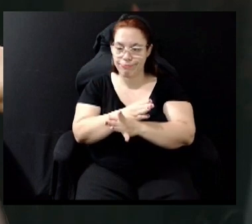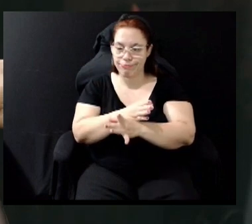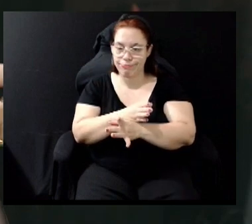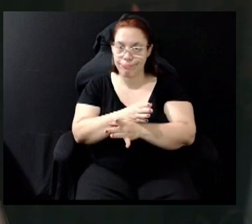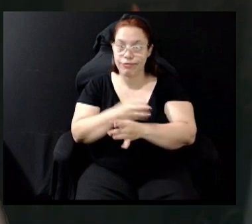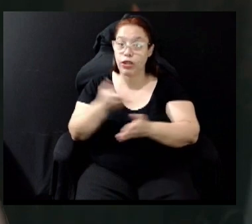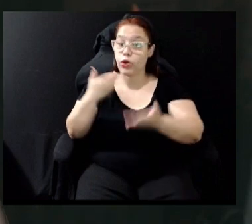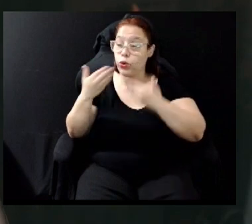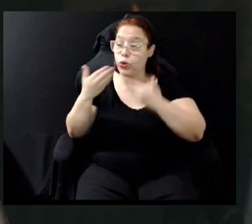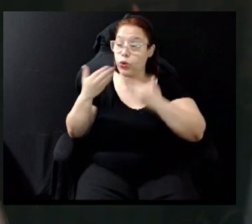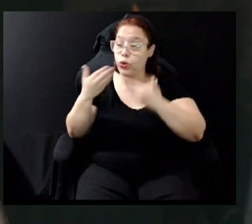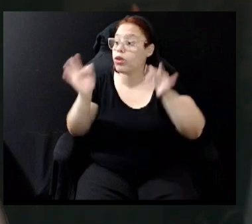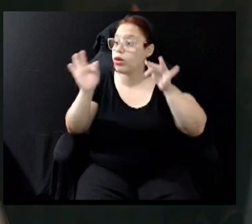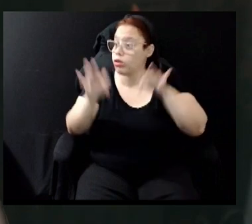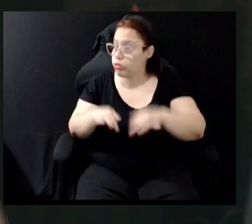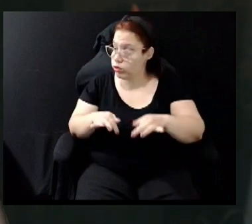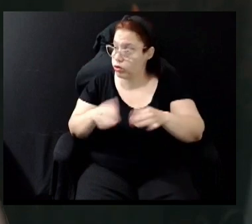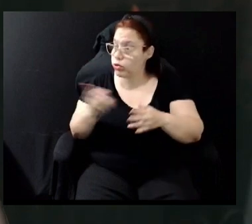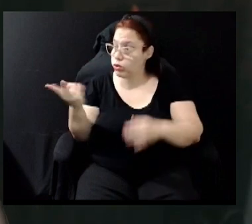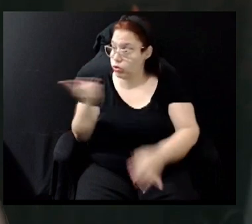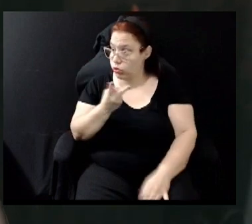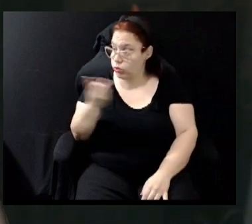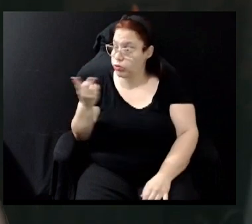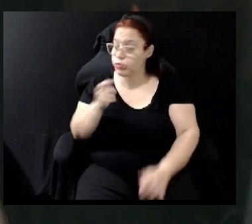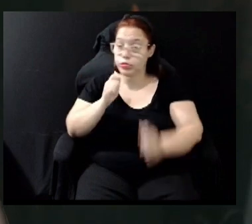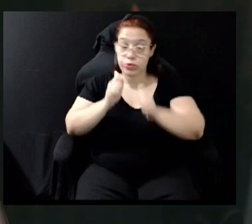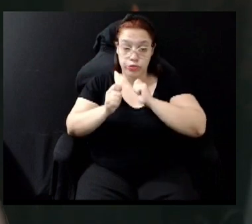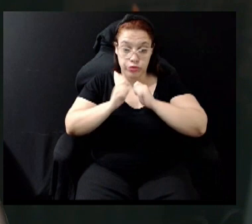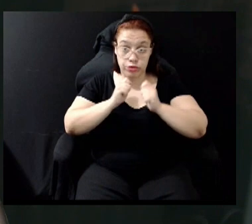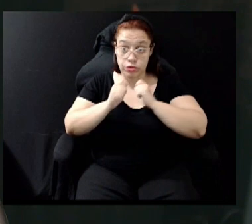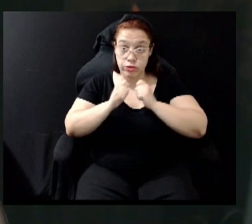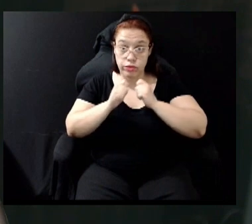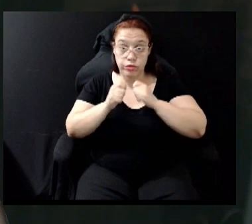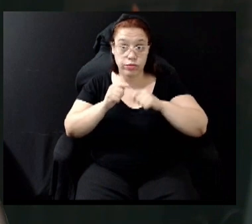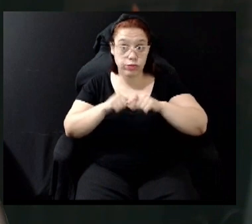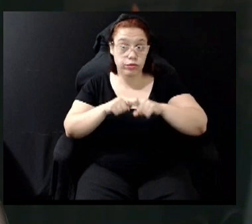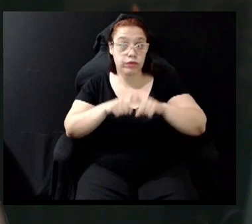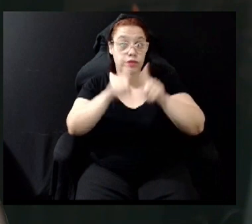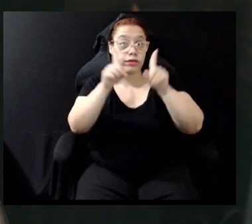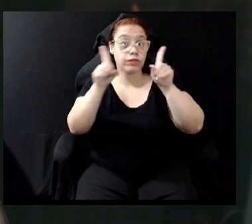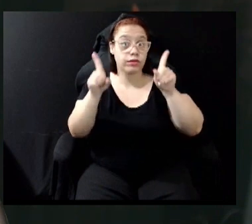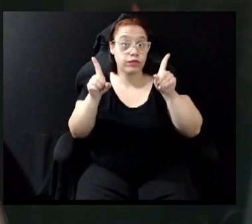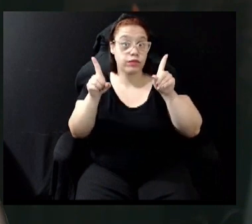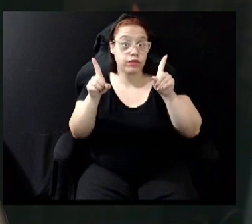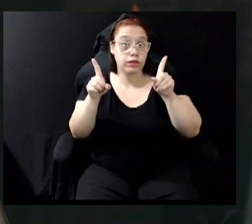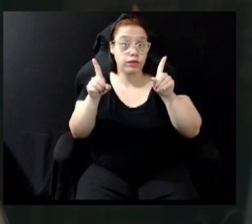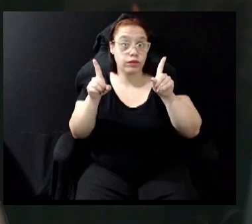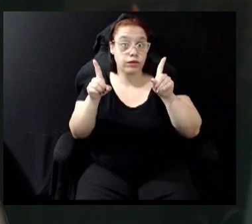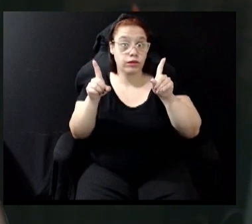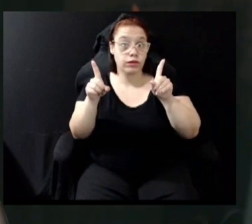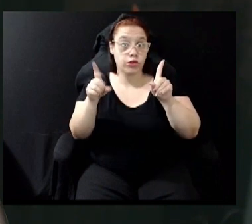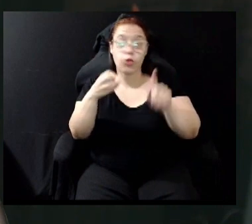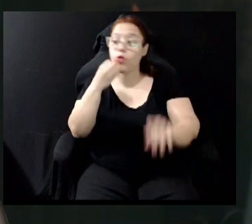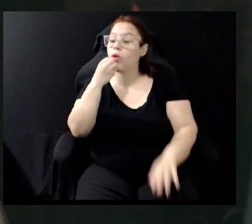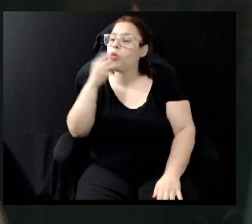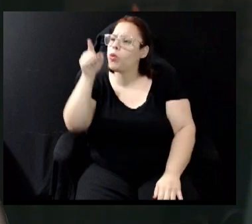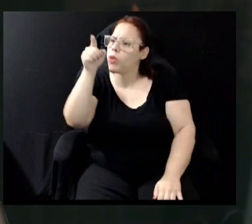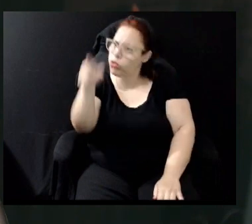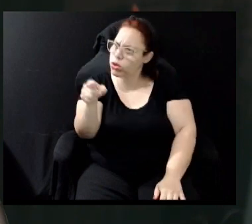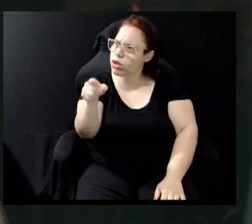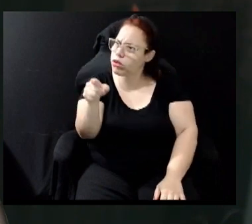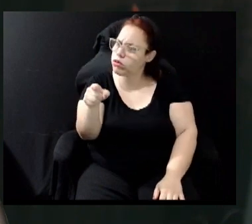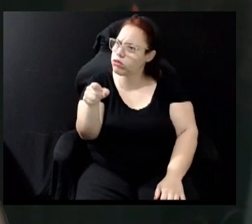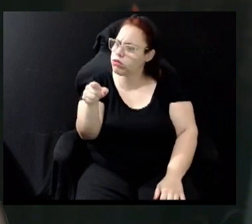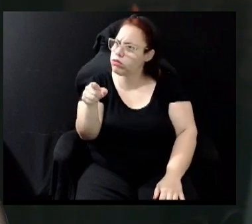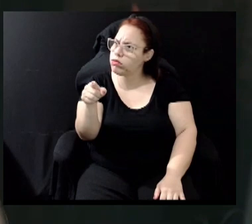consideração final dos nossos entrevistados, mas é que se algo foi bom para você e que